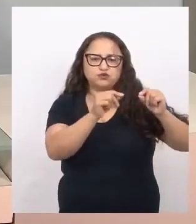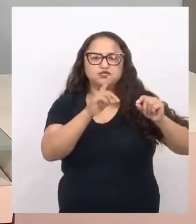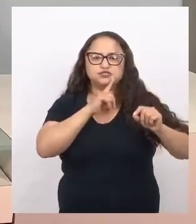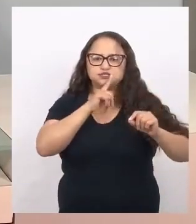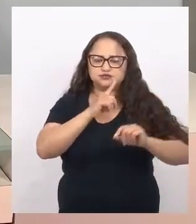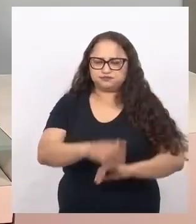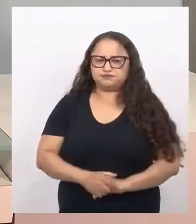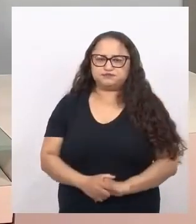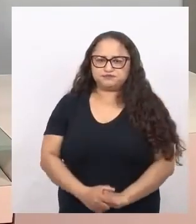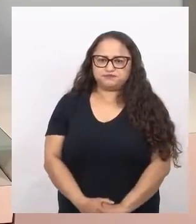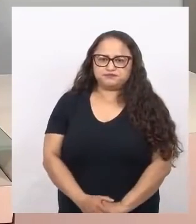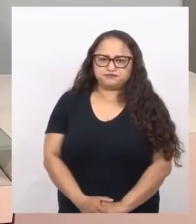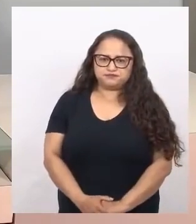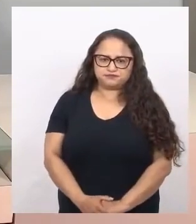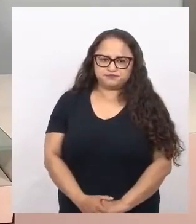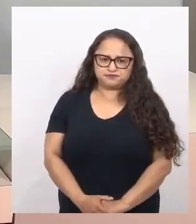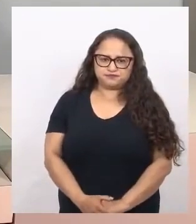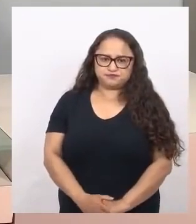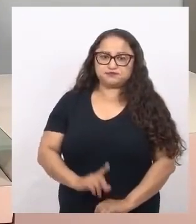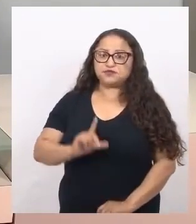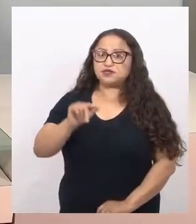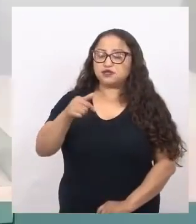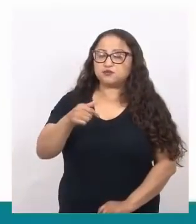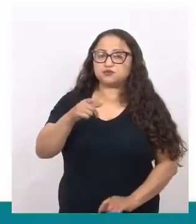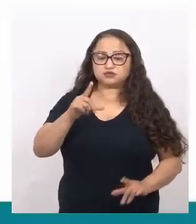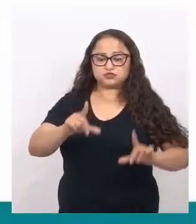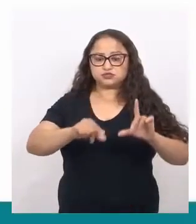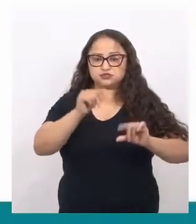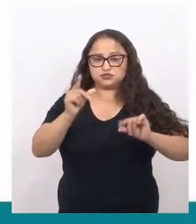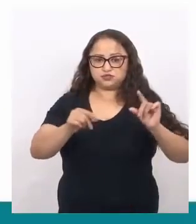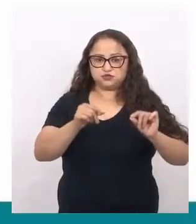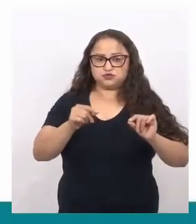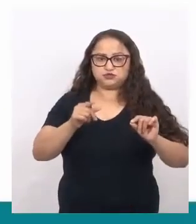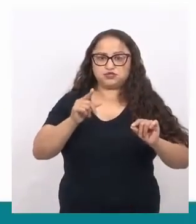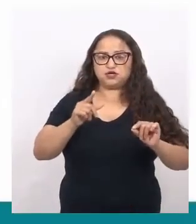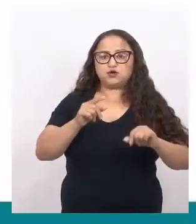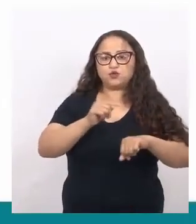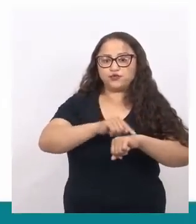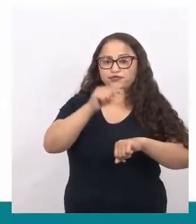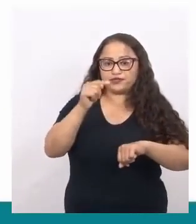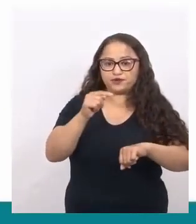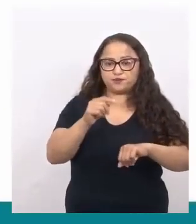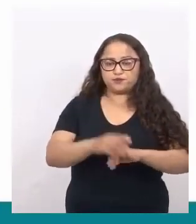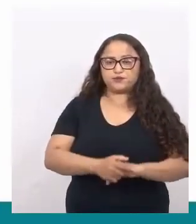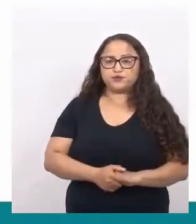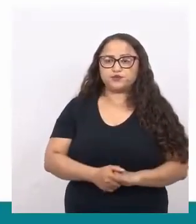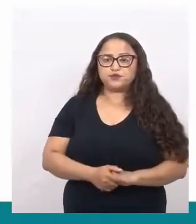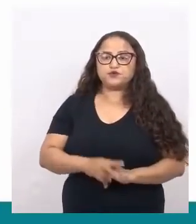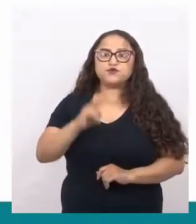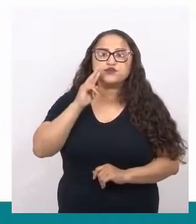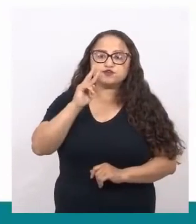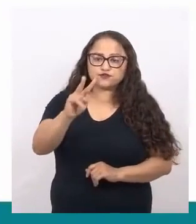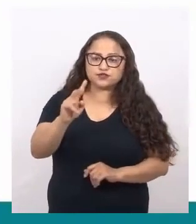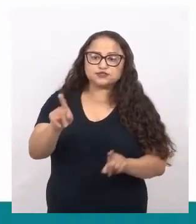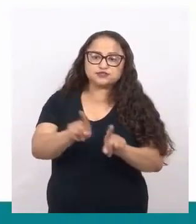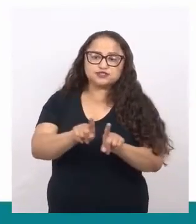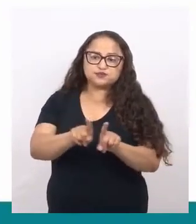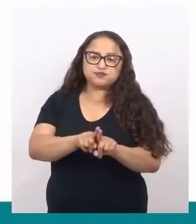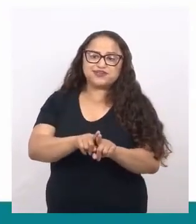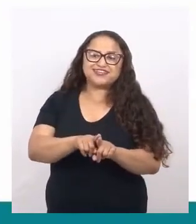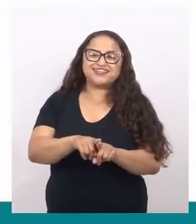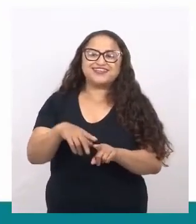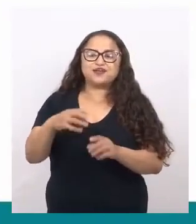Perfeito. Então, depois que ele selecionar o vínculo dele ali, a categoria, vai aparecer esse pop-up para ele na tela para que